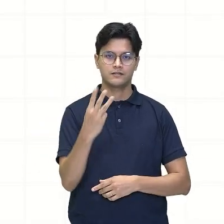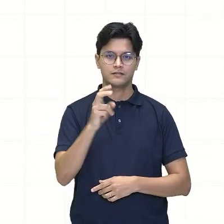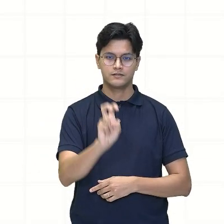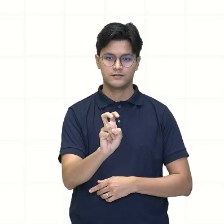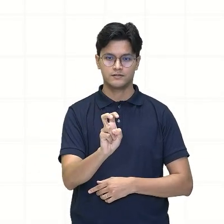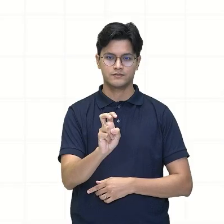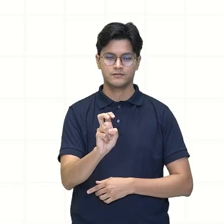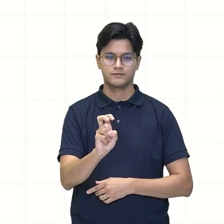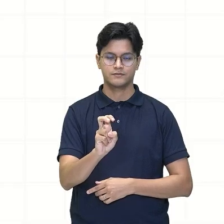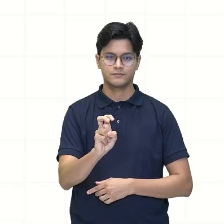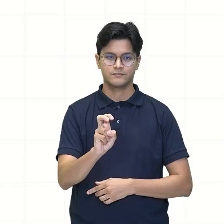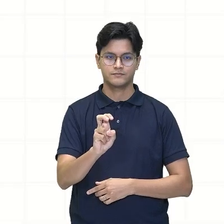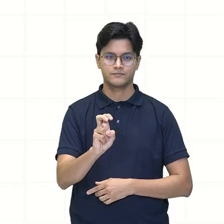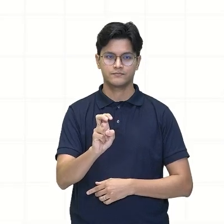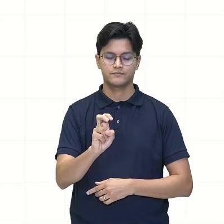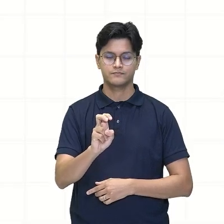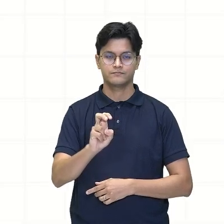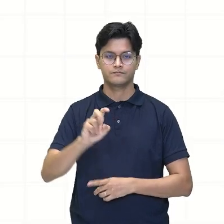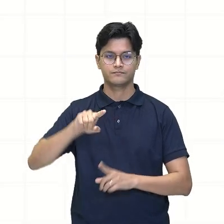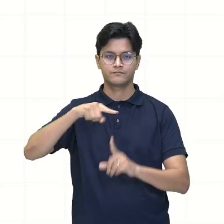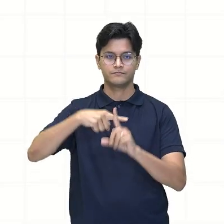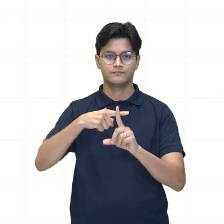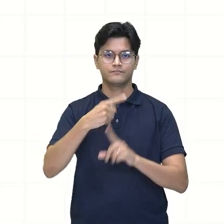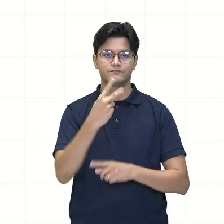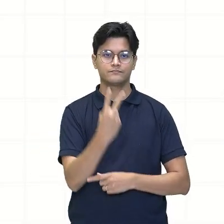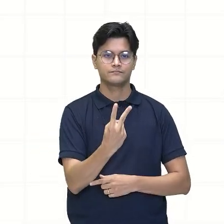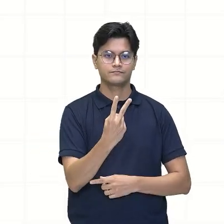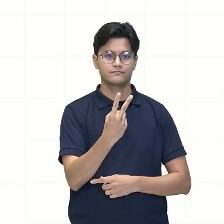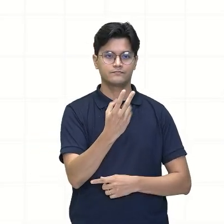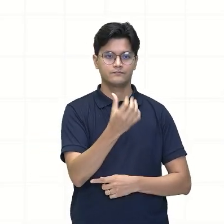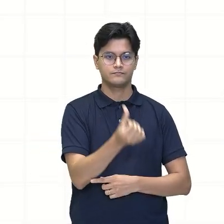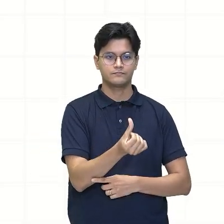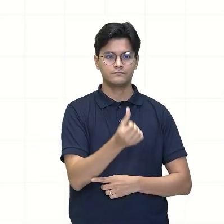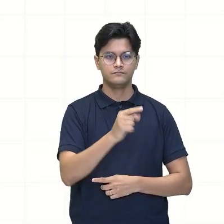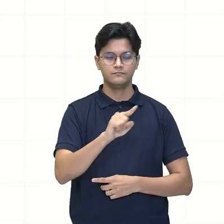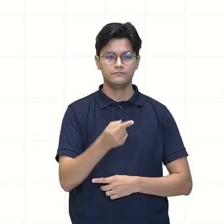135 e com